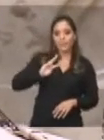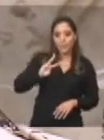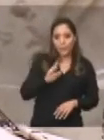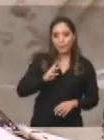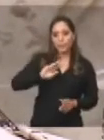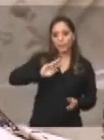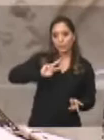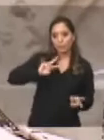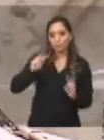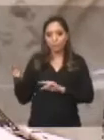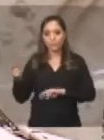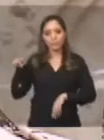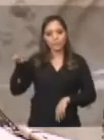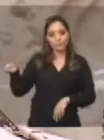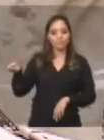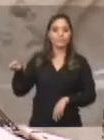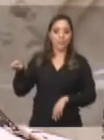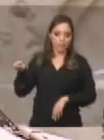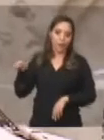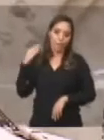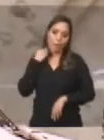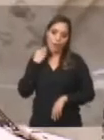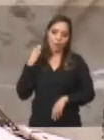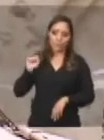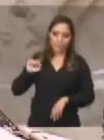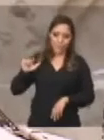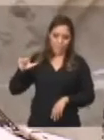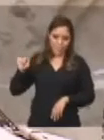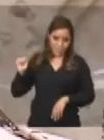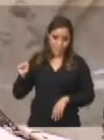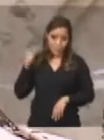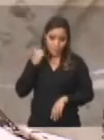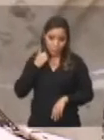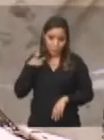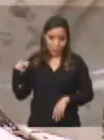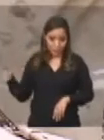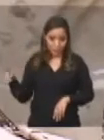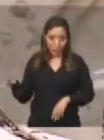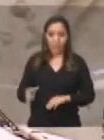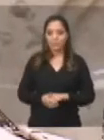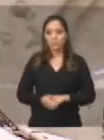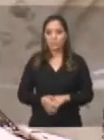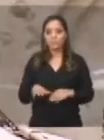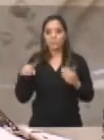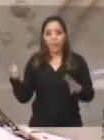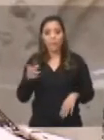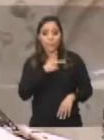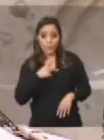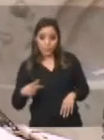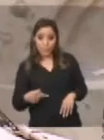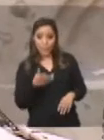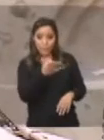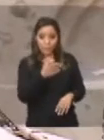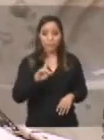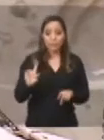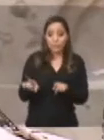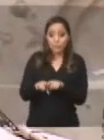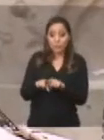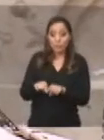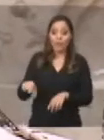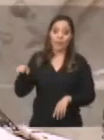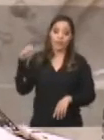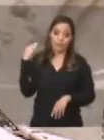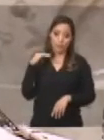para a conta bancária de Silas Câmara. Senhora Presidente, senhora ministra Carmen Lúcia, senhores